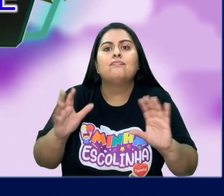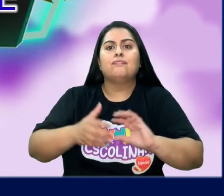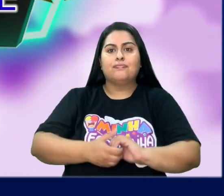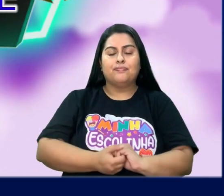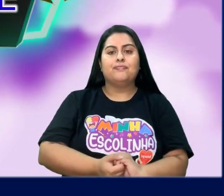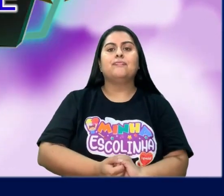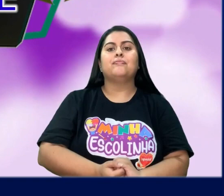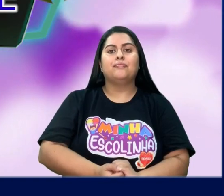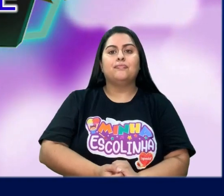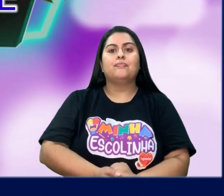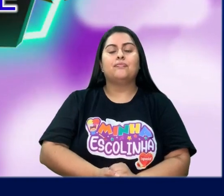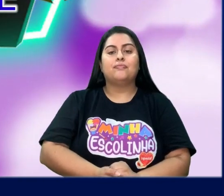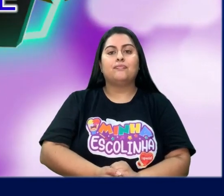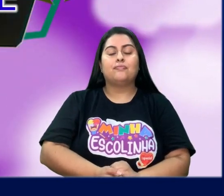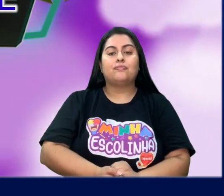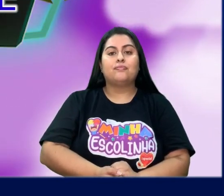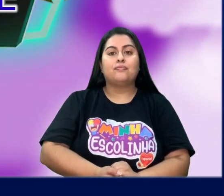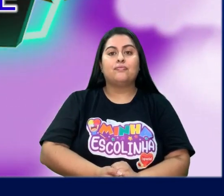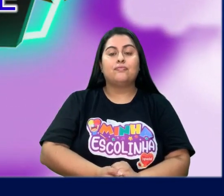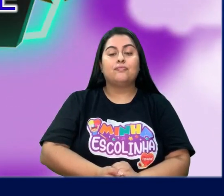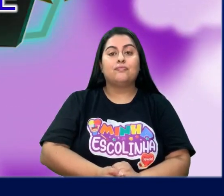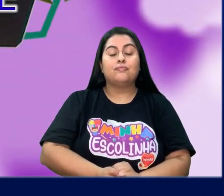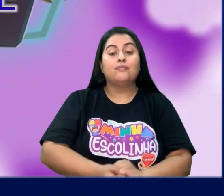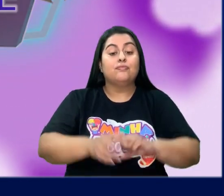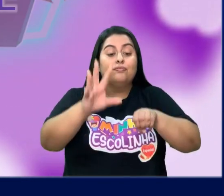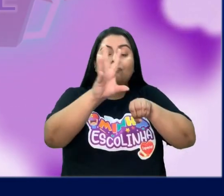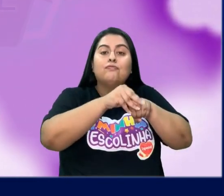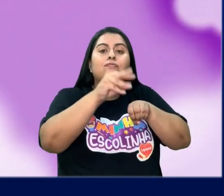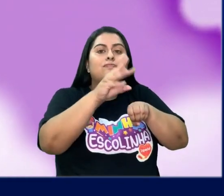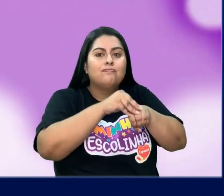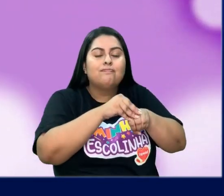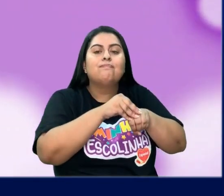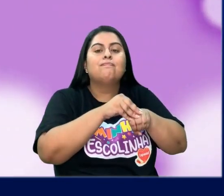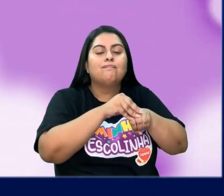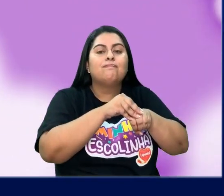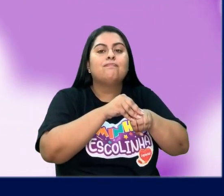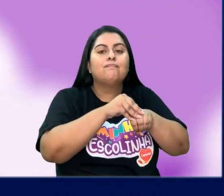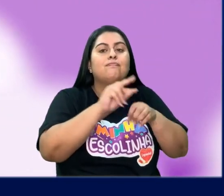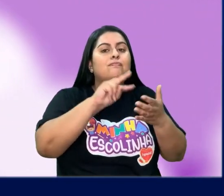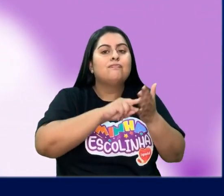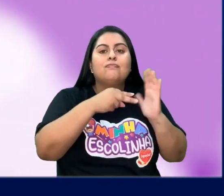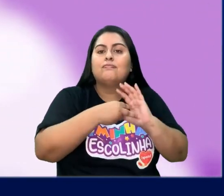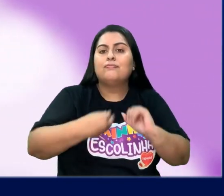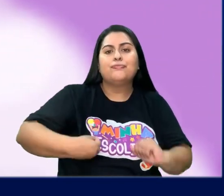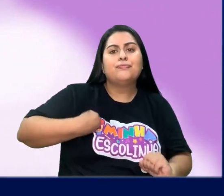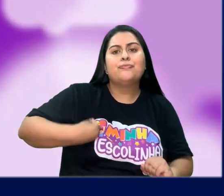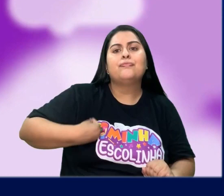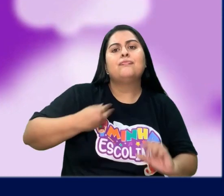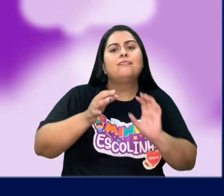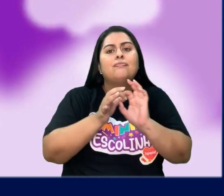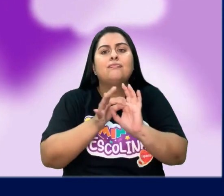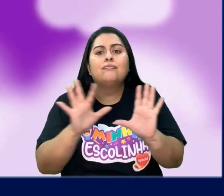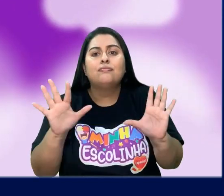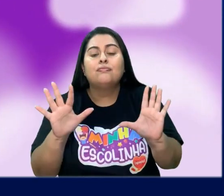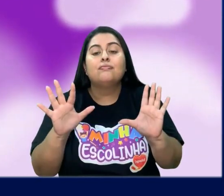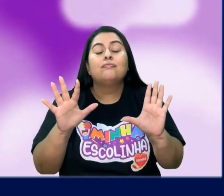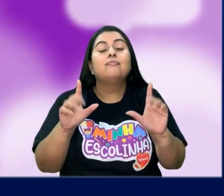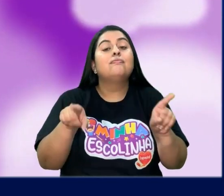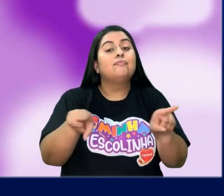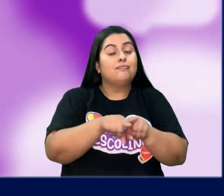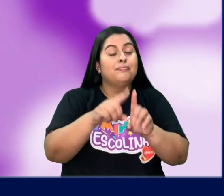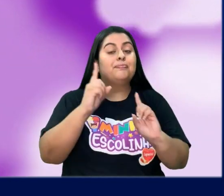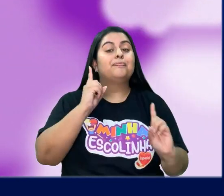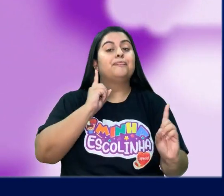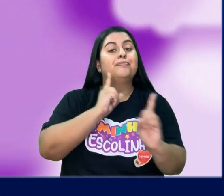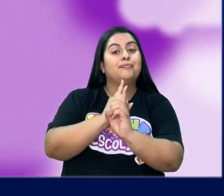pessoa livre. Conhecer nos faz viver de forma livre e nos leva a descobrir